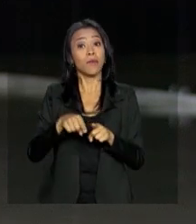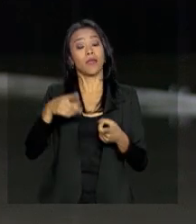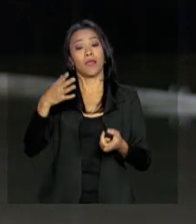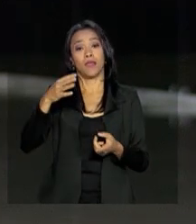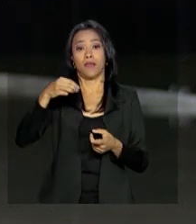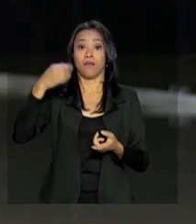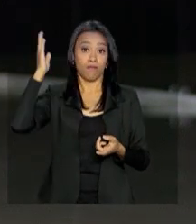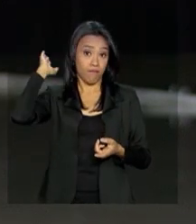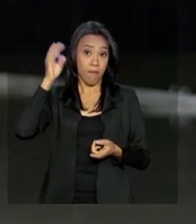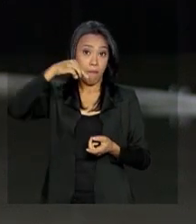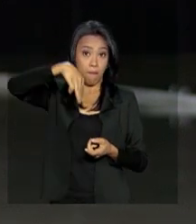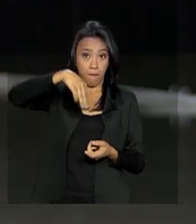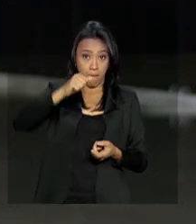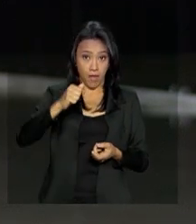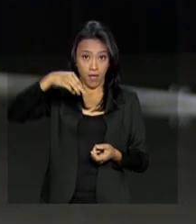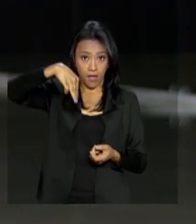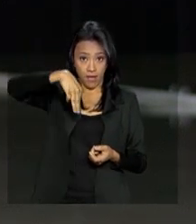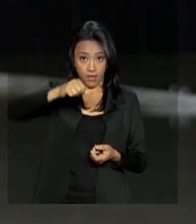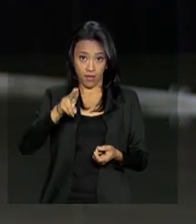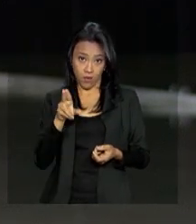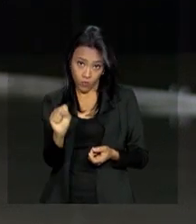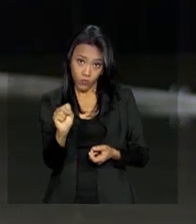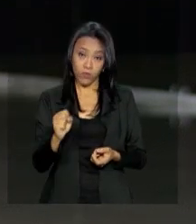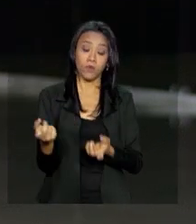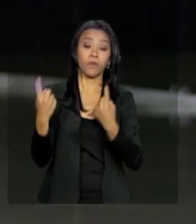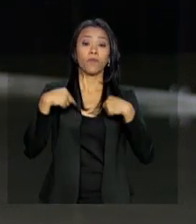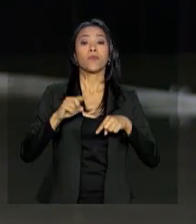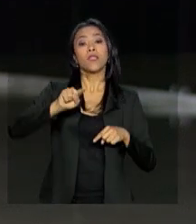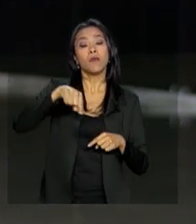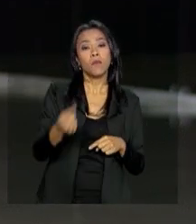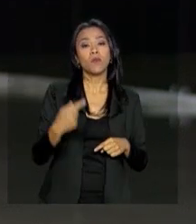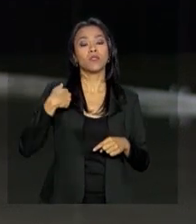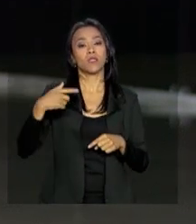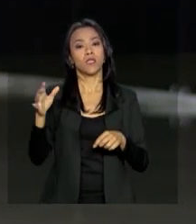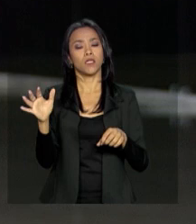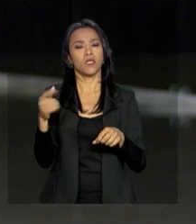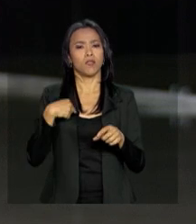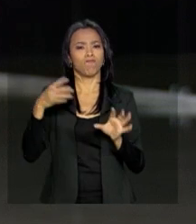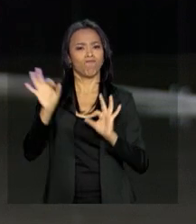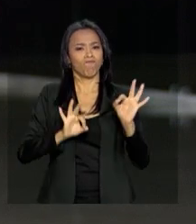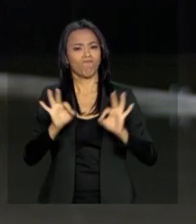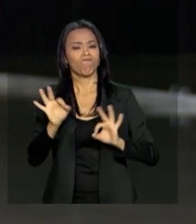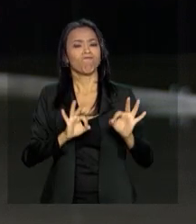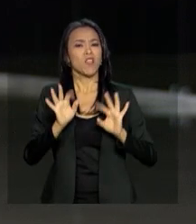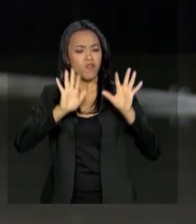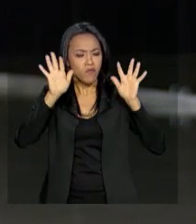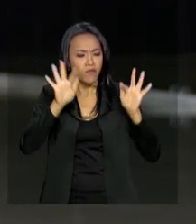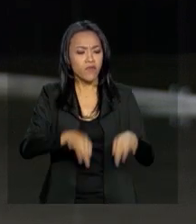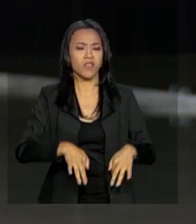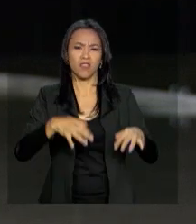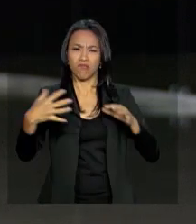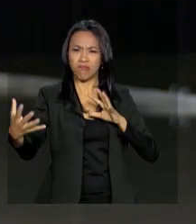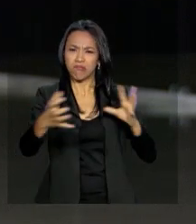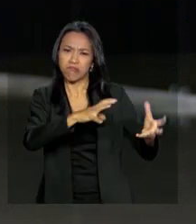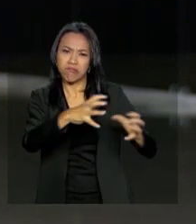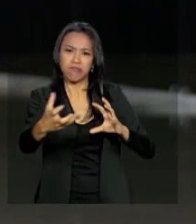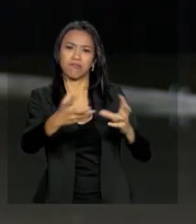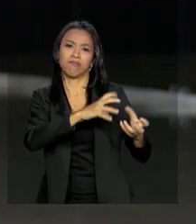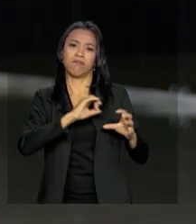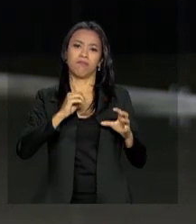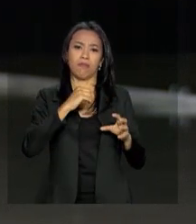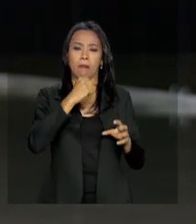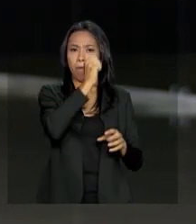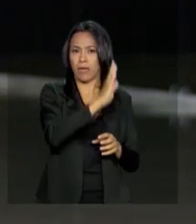da decisão do presidente michel temer de adotar medidas para pôr fim ao conflito entre brasileiros e venezuelanos na